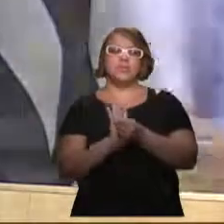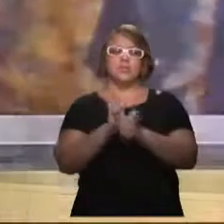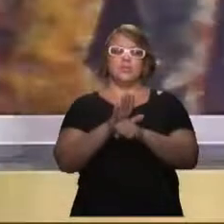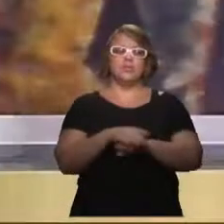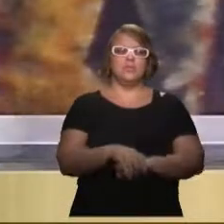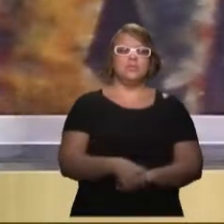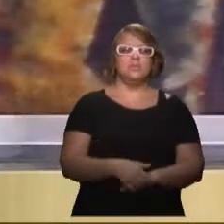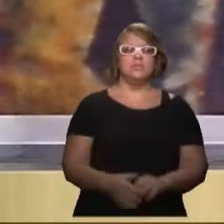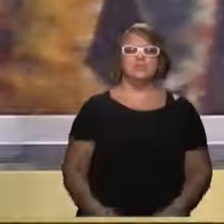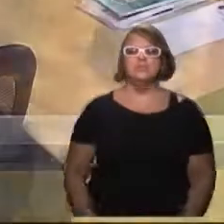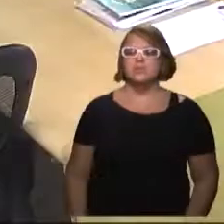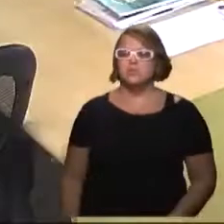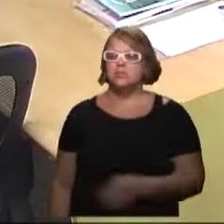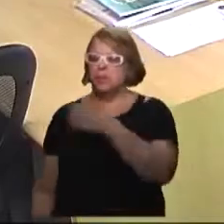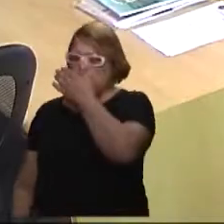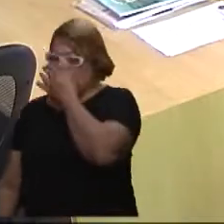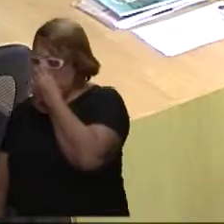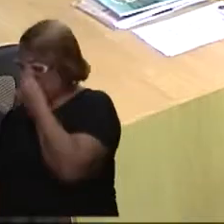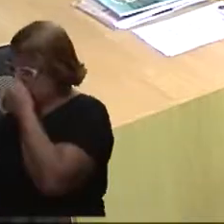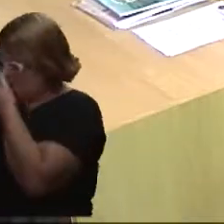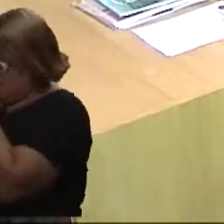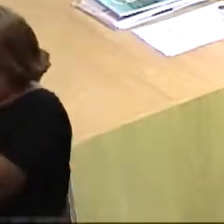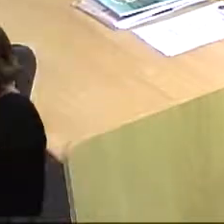ordem, senhor presidente. Só para olhar, né?